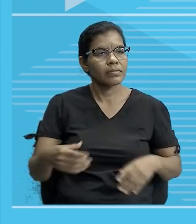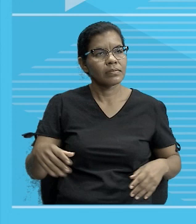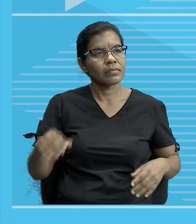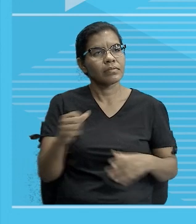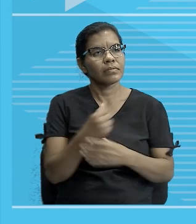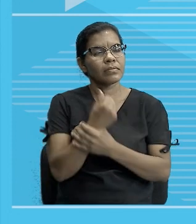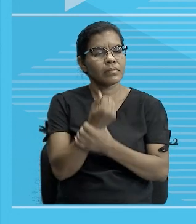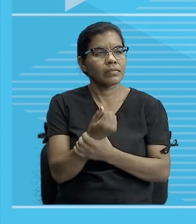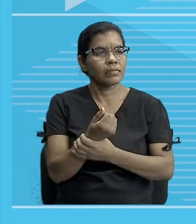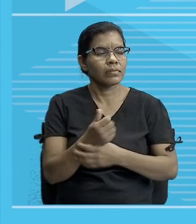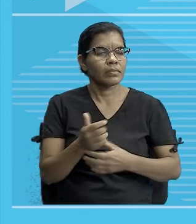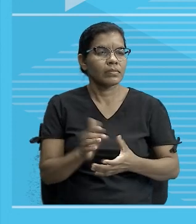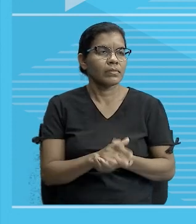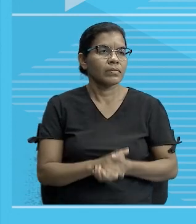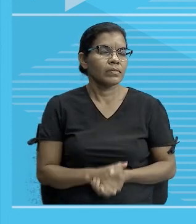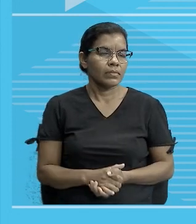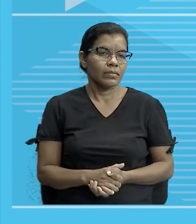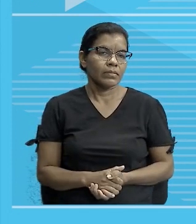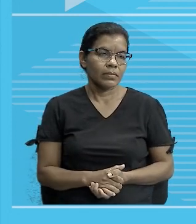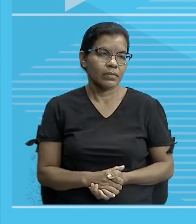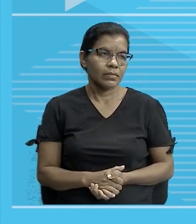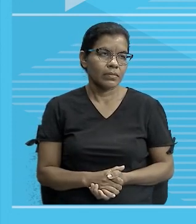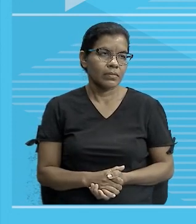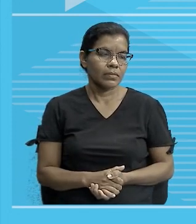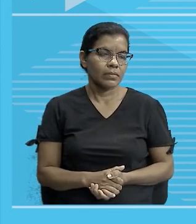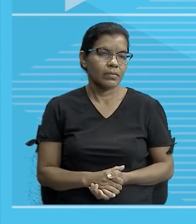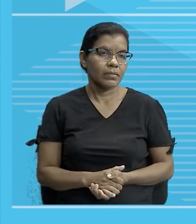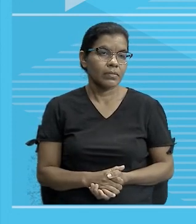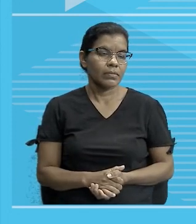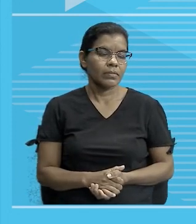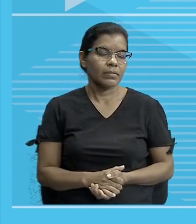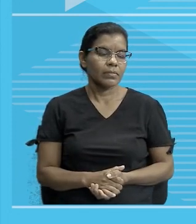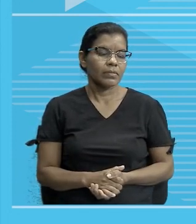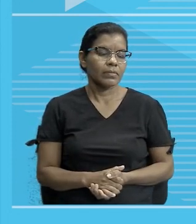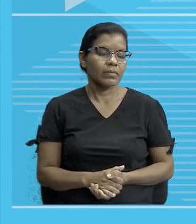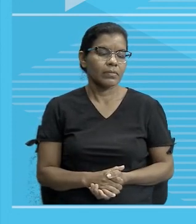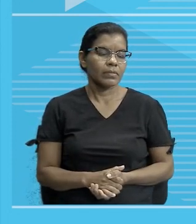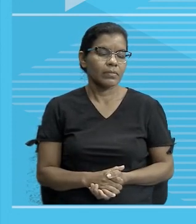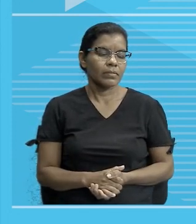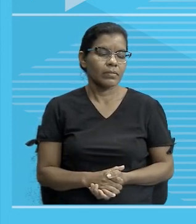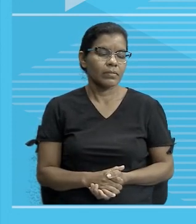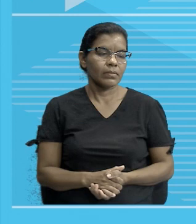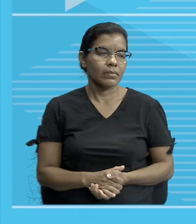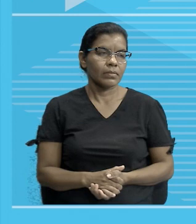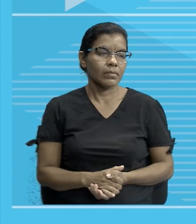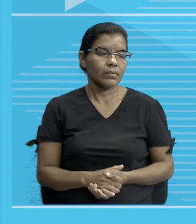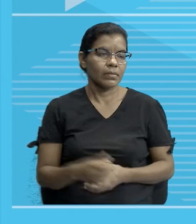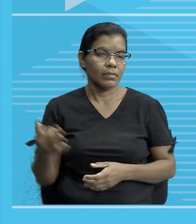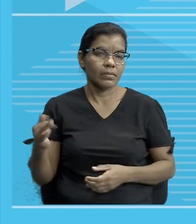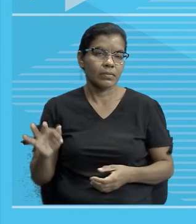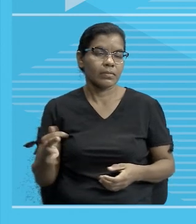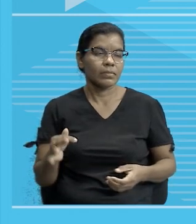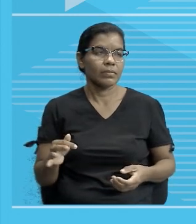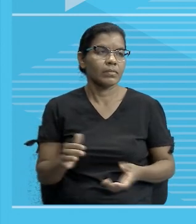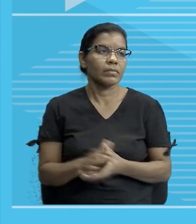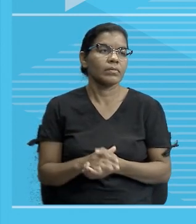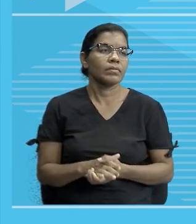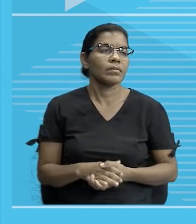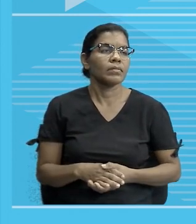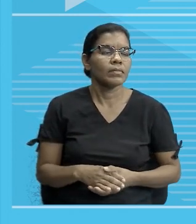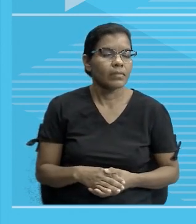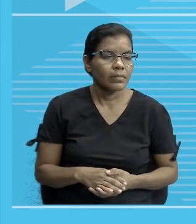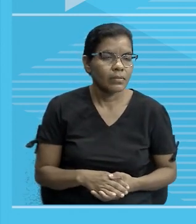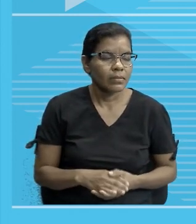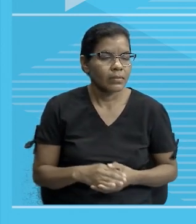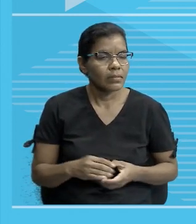a tripartição do poder. E para fechar, claro, a França agora, sob o comando